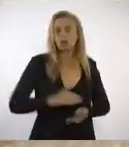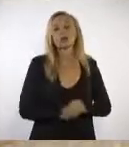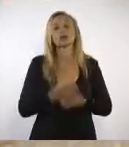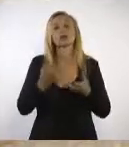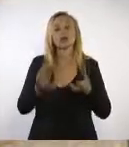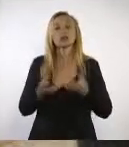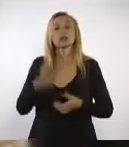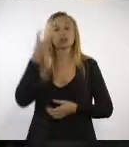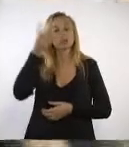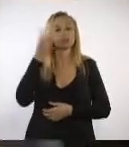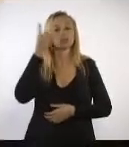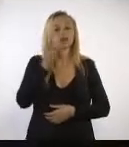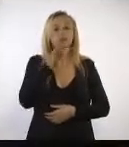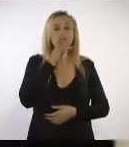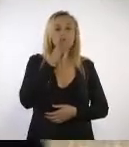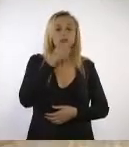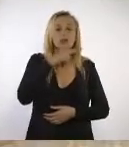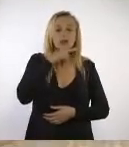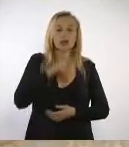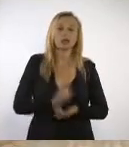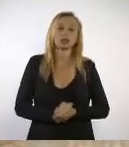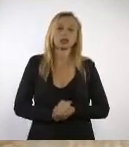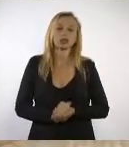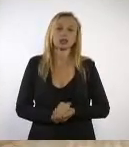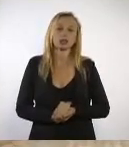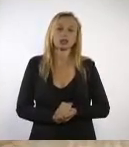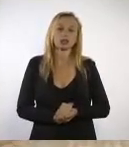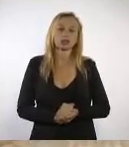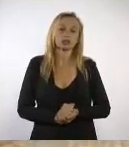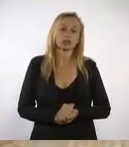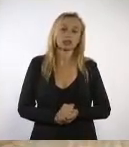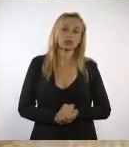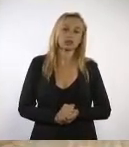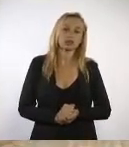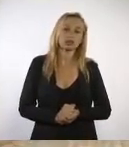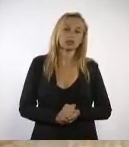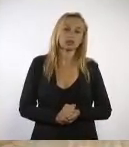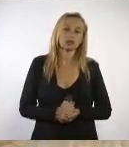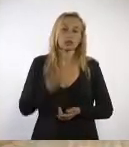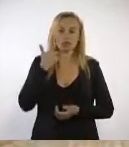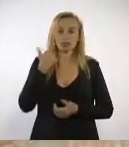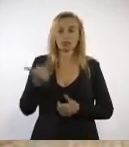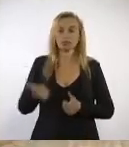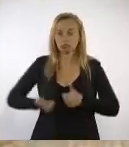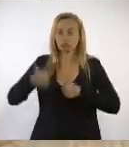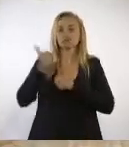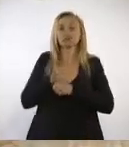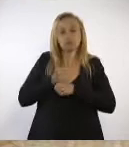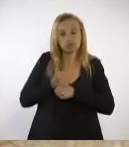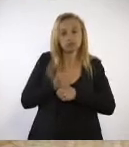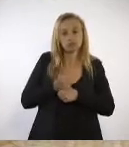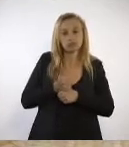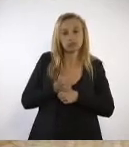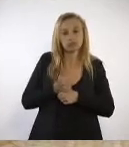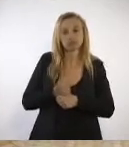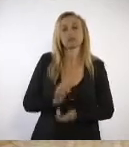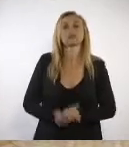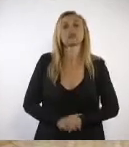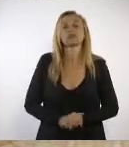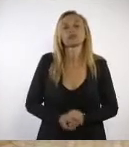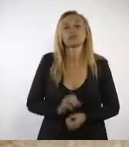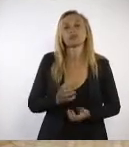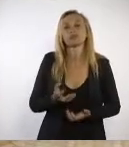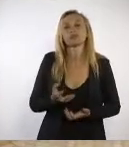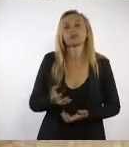Neto, modestamente sugerir que se levasse em conta esse substitutivo, né? Certamente há alguns elementos ali